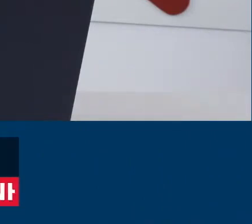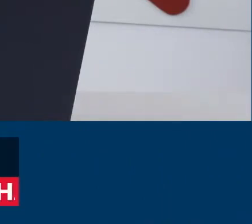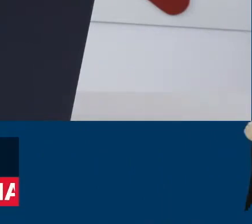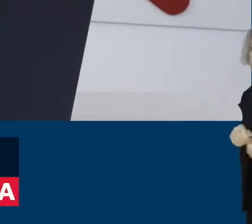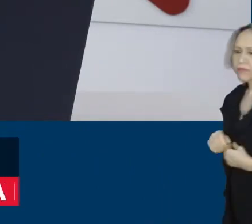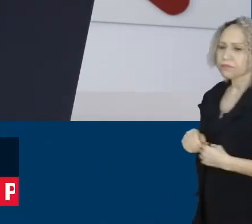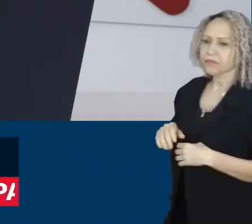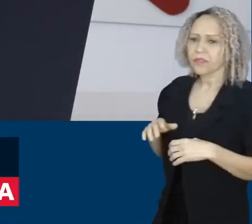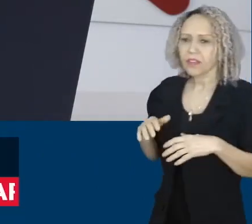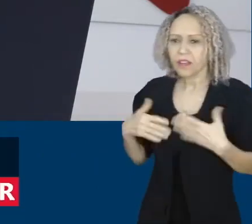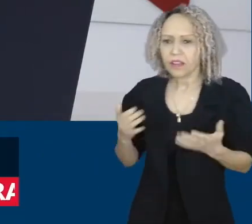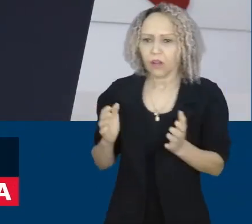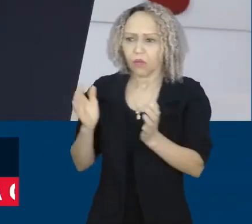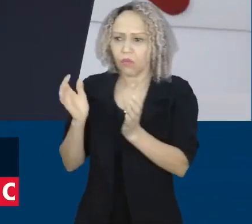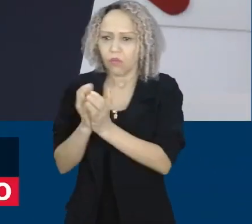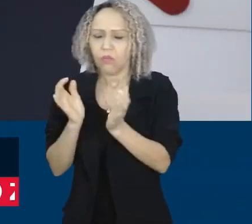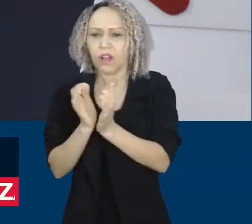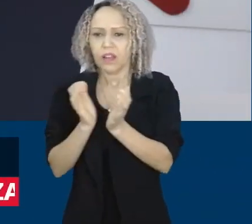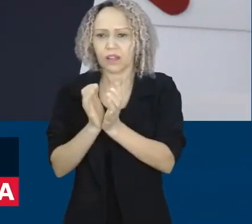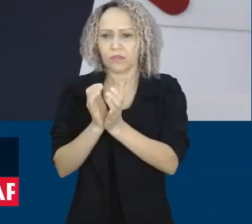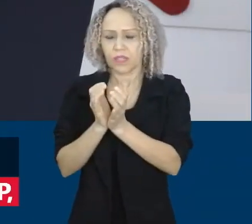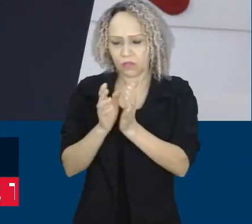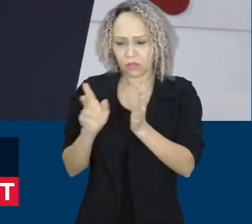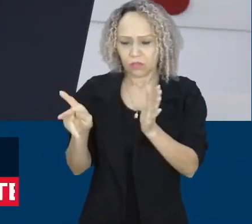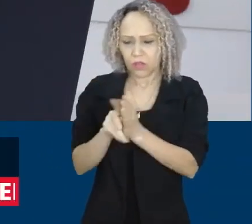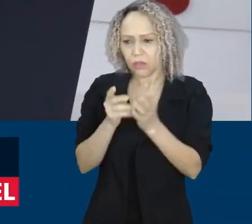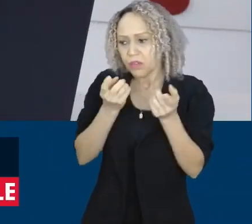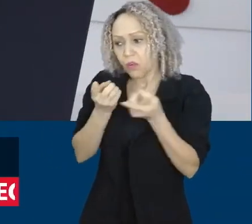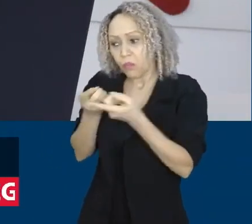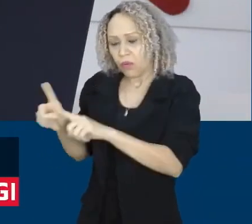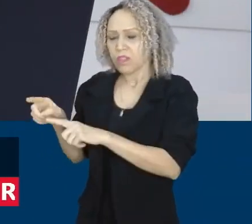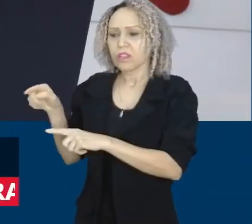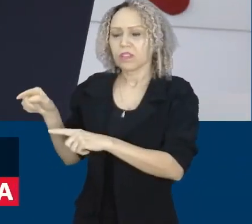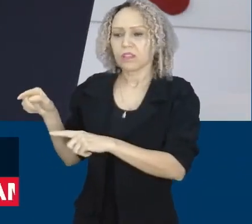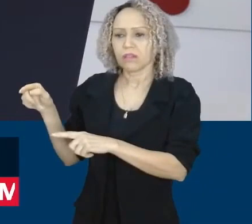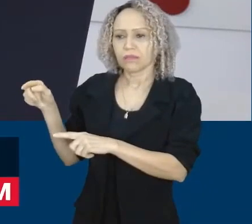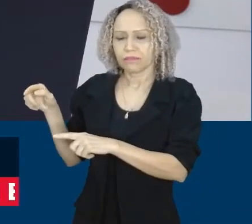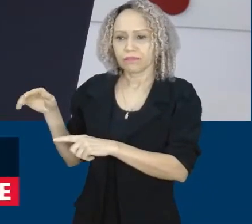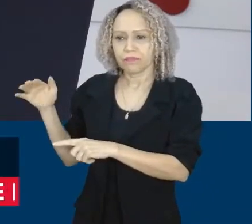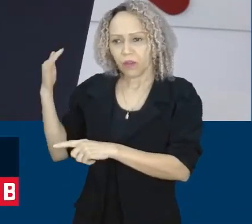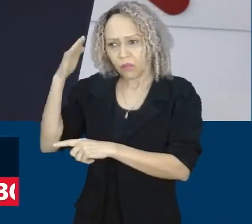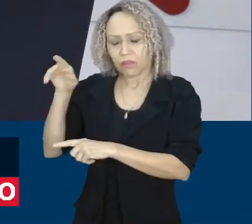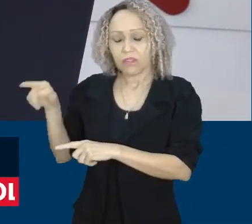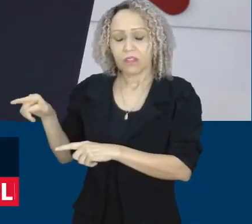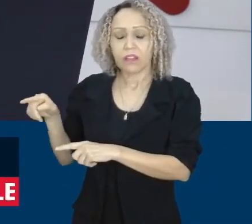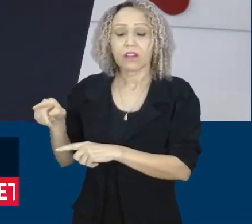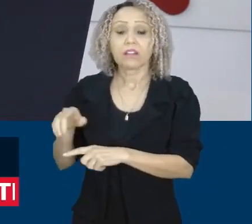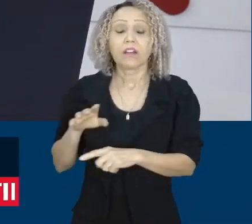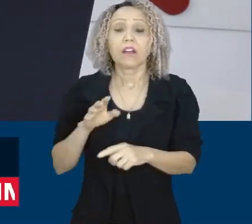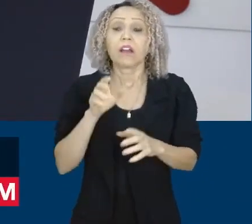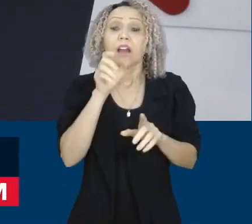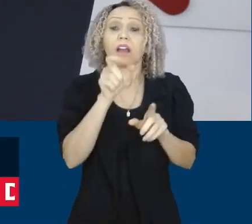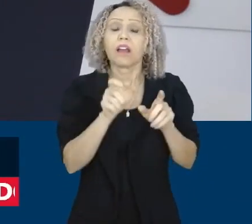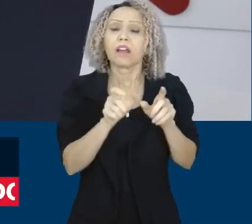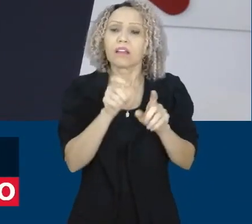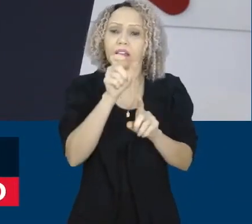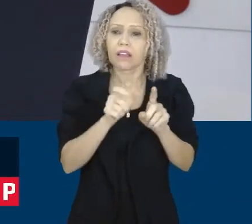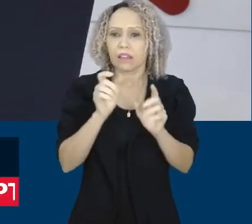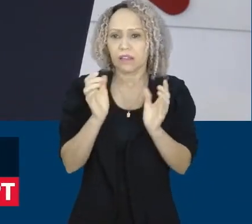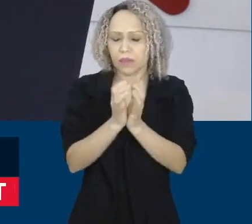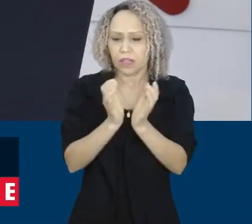bancadas, né, de oposição principalmente garantiram aí grandes vitórias, e aí que eu vou citar a aprovação das leis